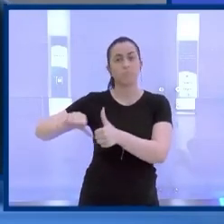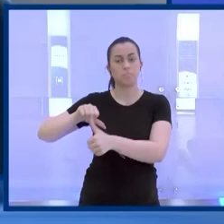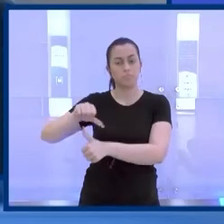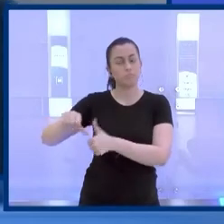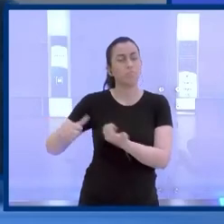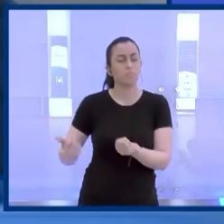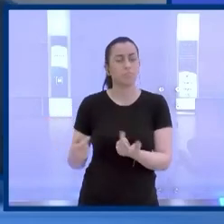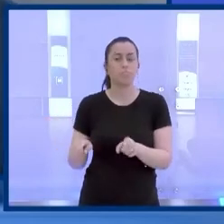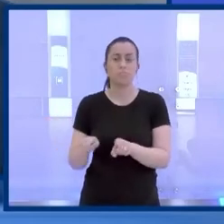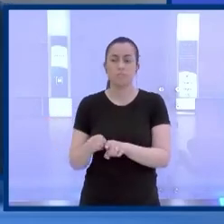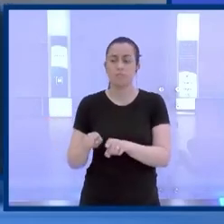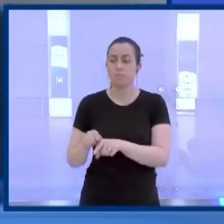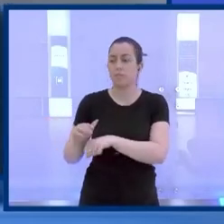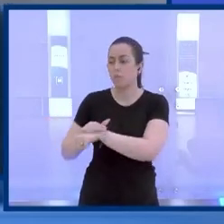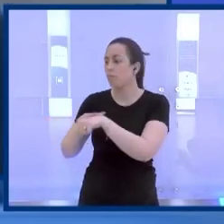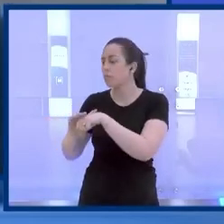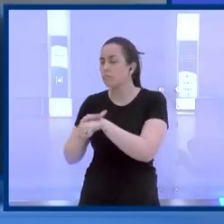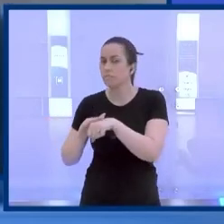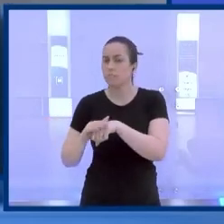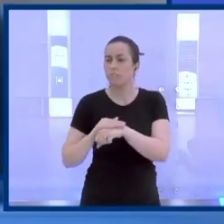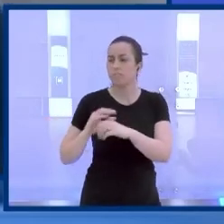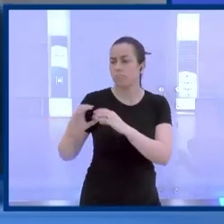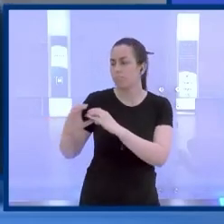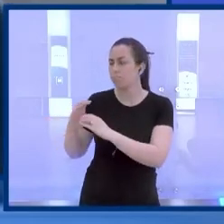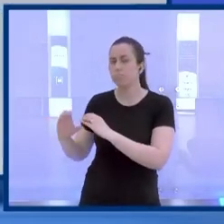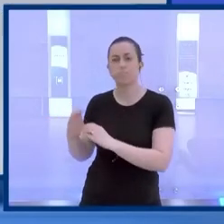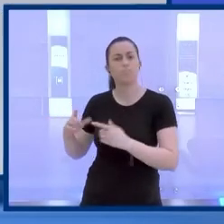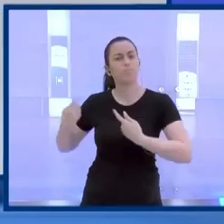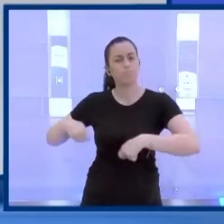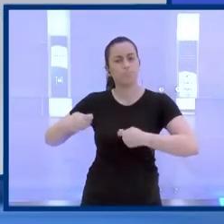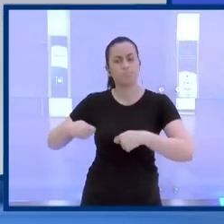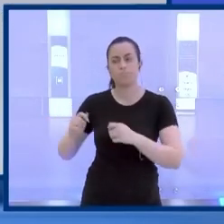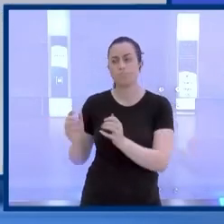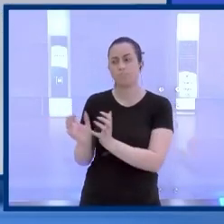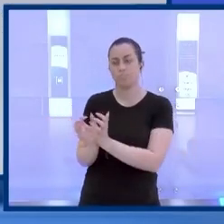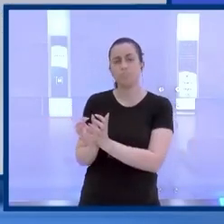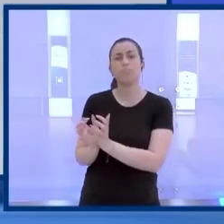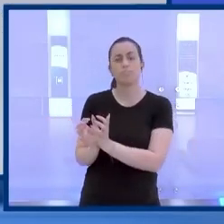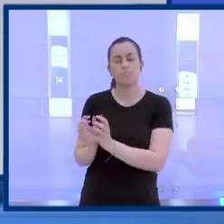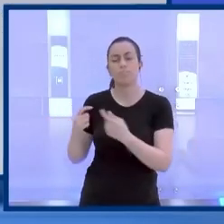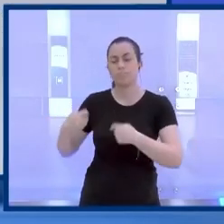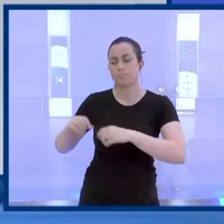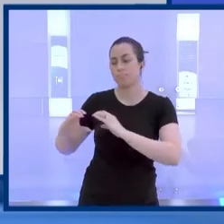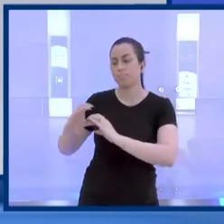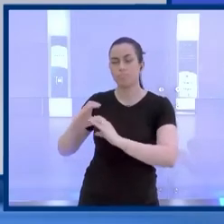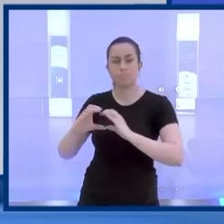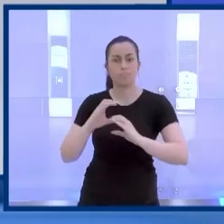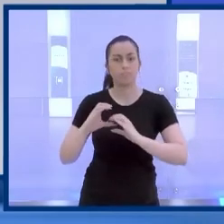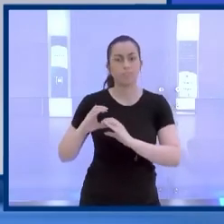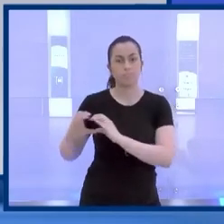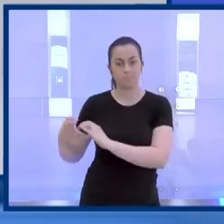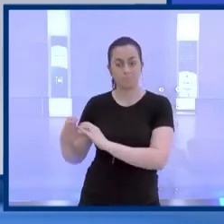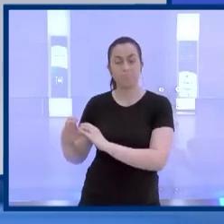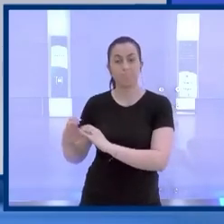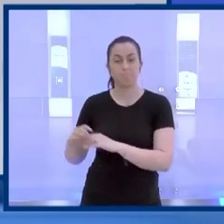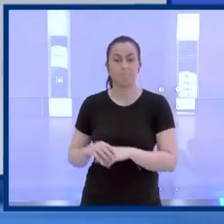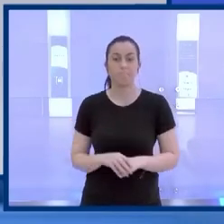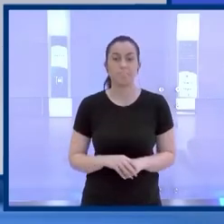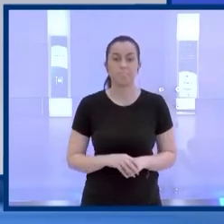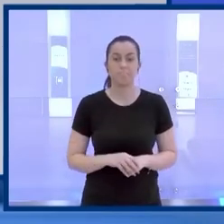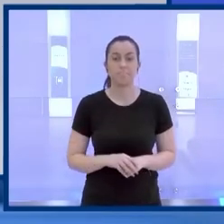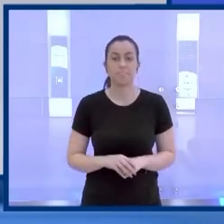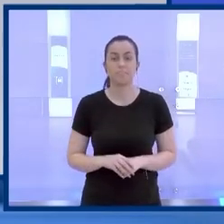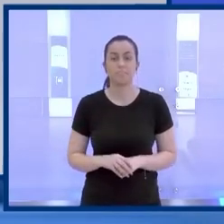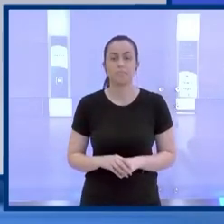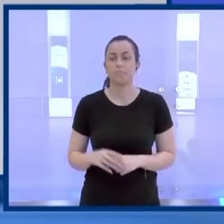comunica, tanto dialoga com a sociedade, com a Assembleia Legislativa, com